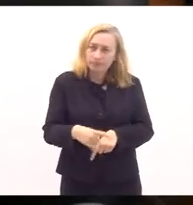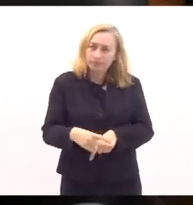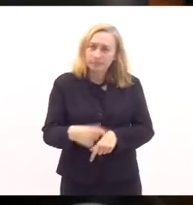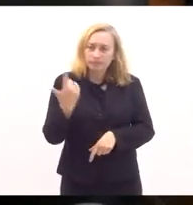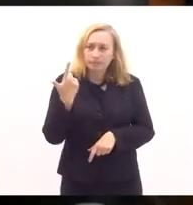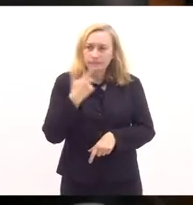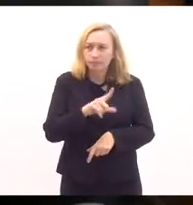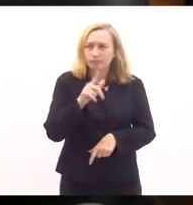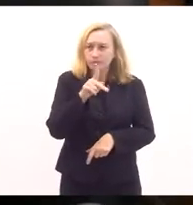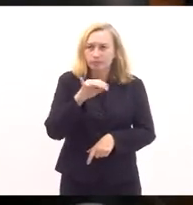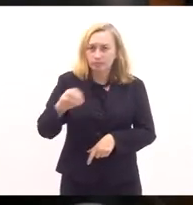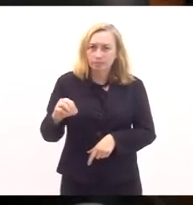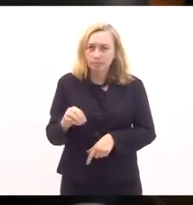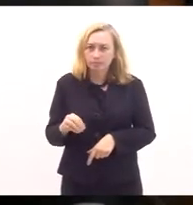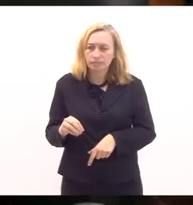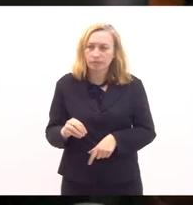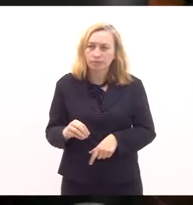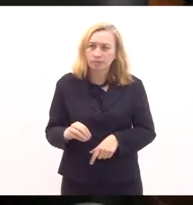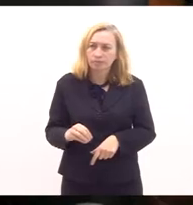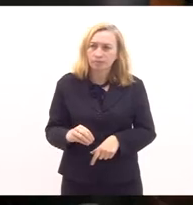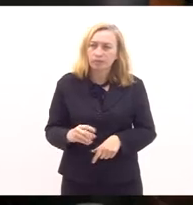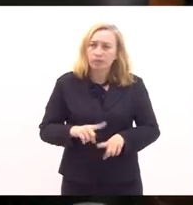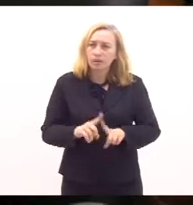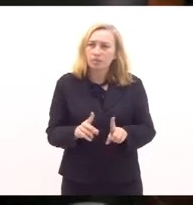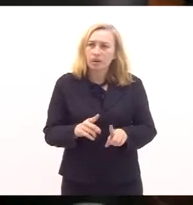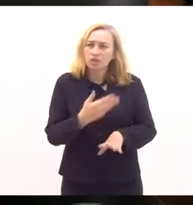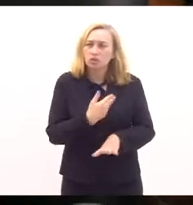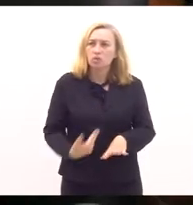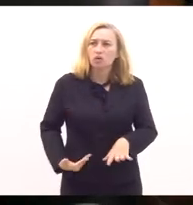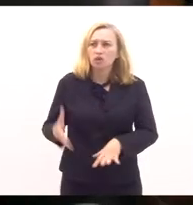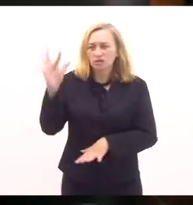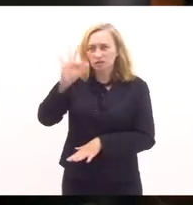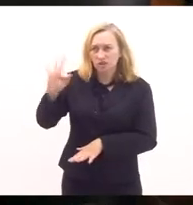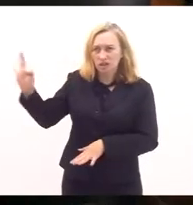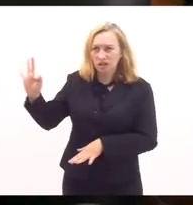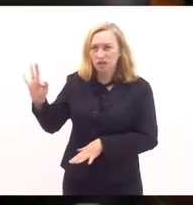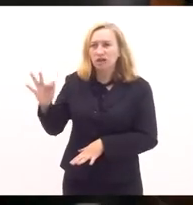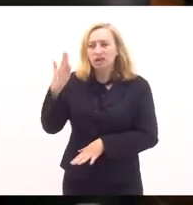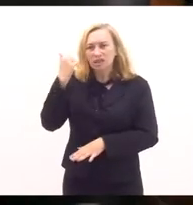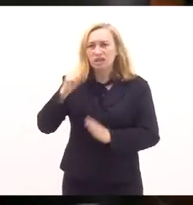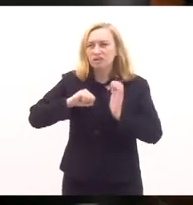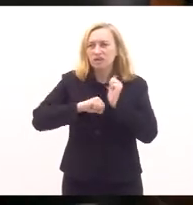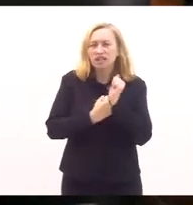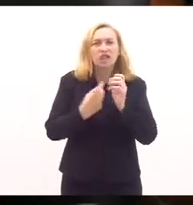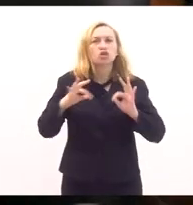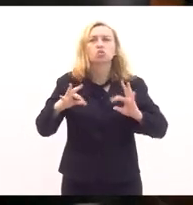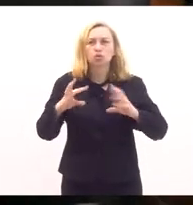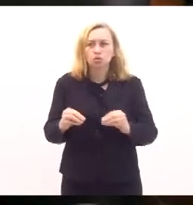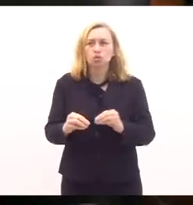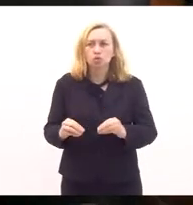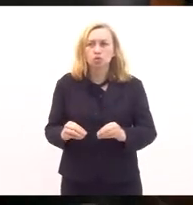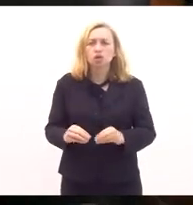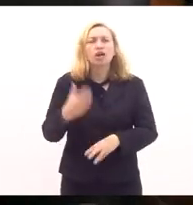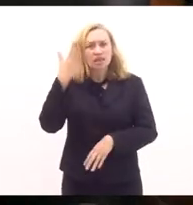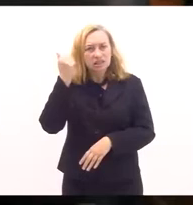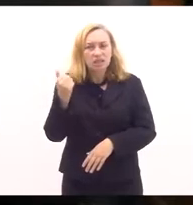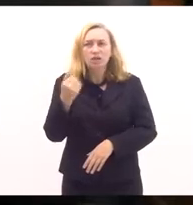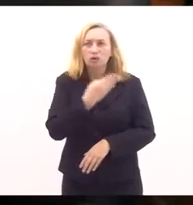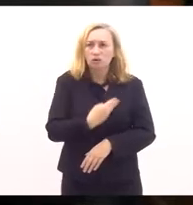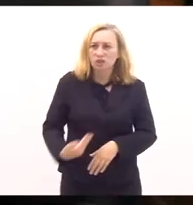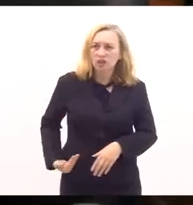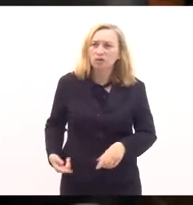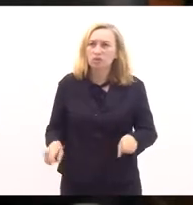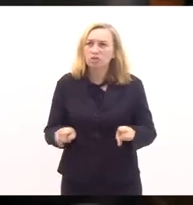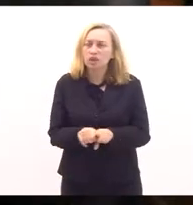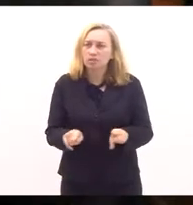piso. Mas o desgraçado do governo federal, eu sei que ele vai vetar tudo. E eu sei que o governador está